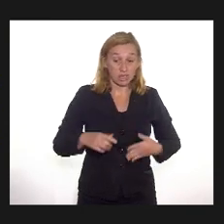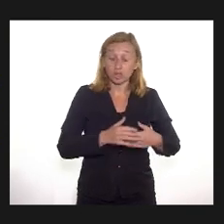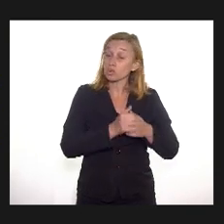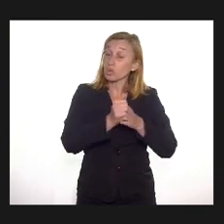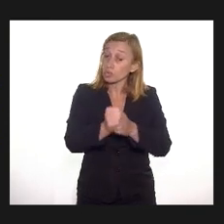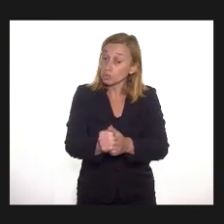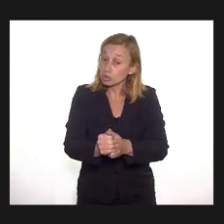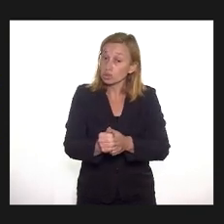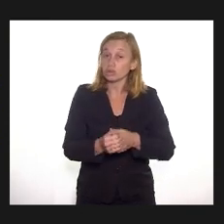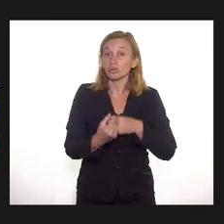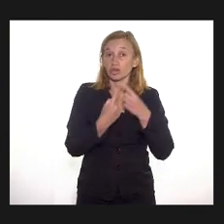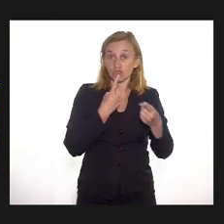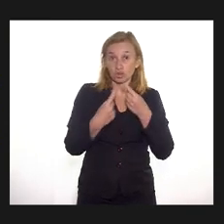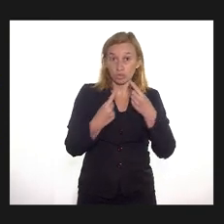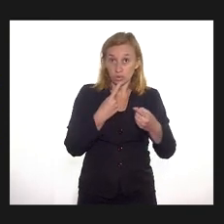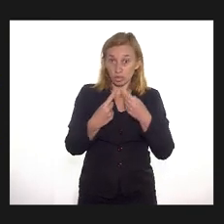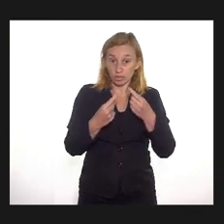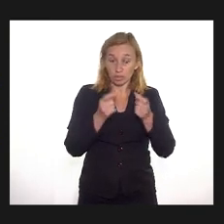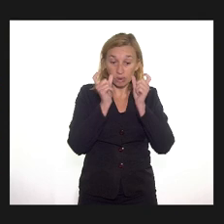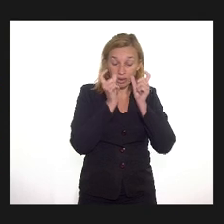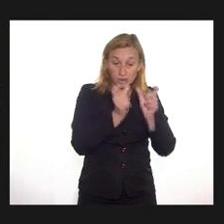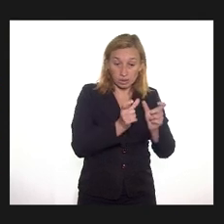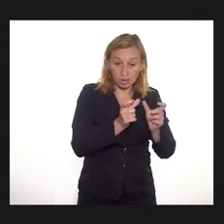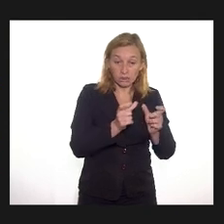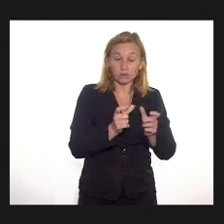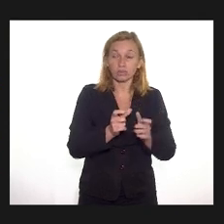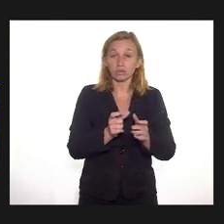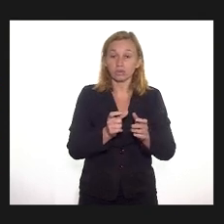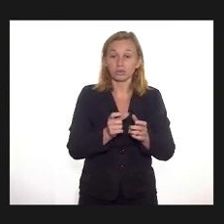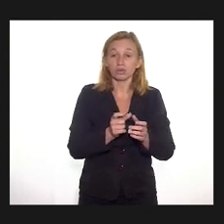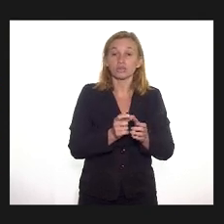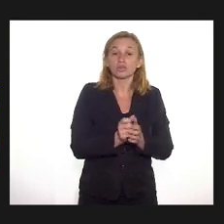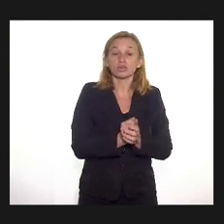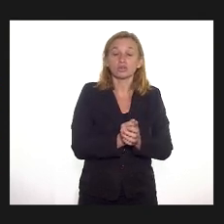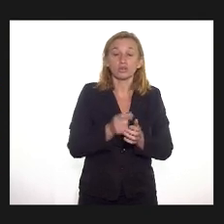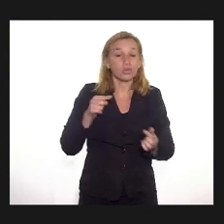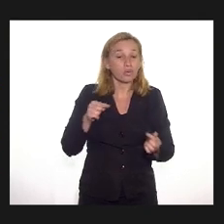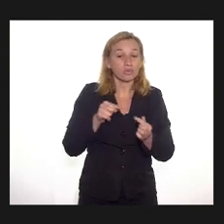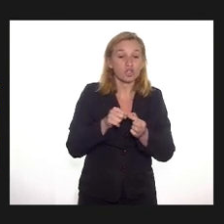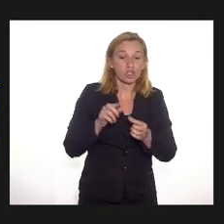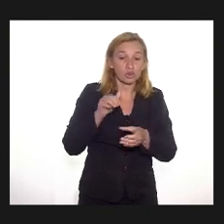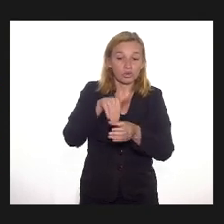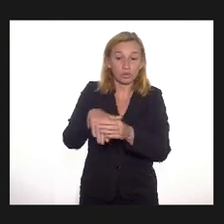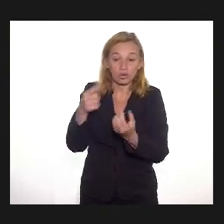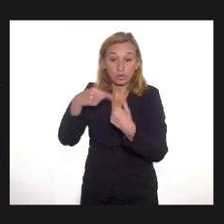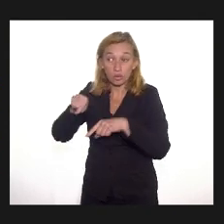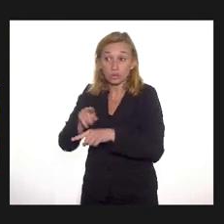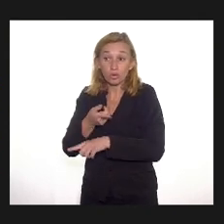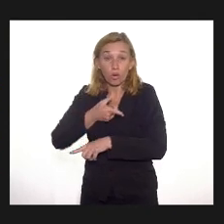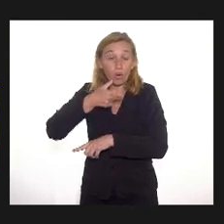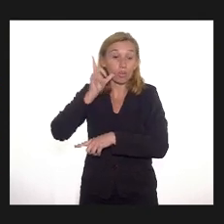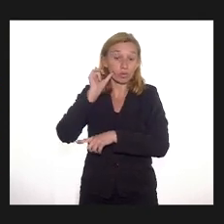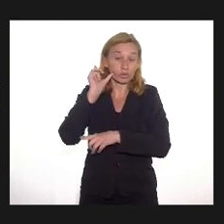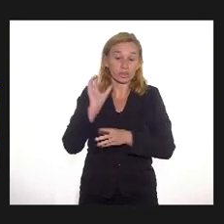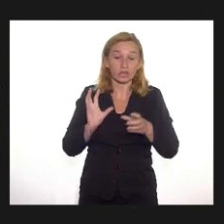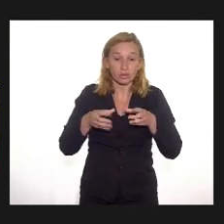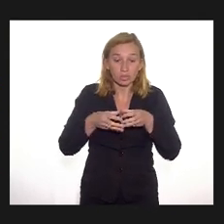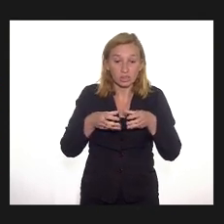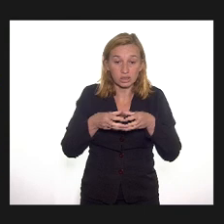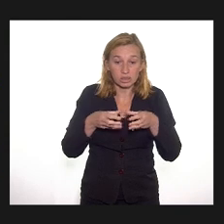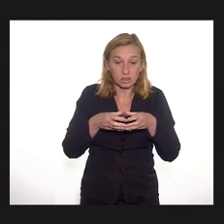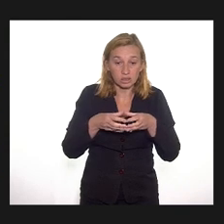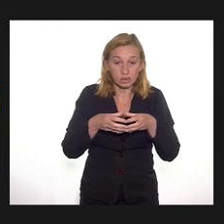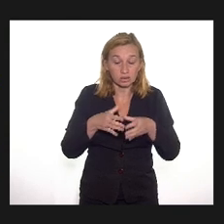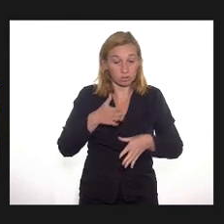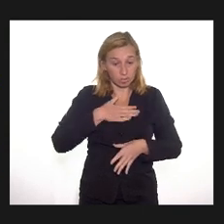muito atencioso e levou uma ponderação que foi justamente o objeto do voto divergente ontem na comissão de